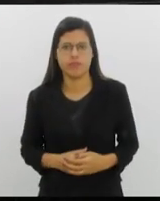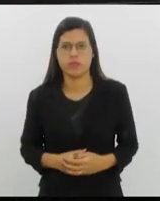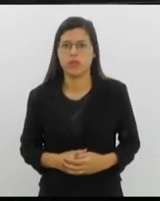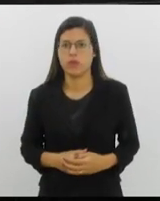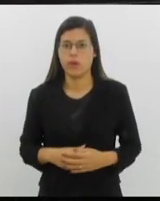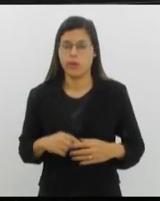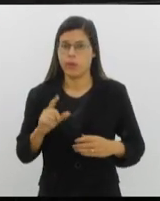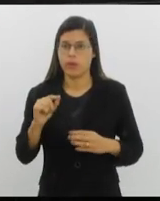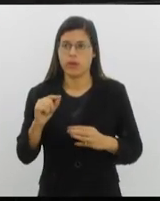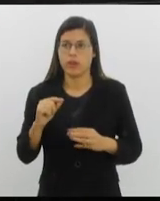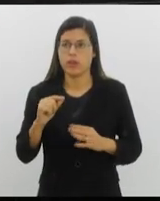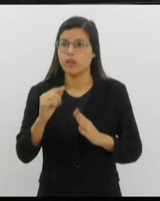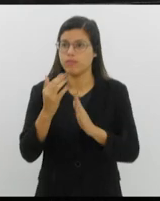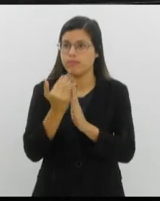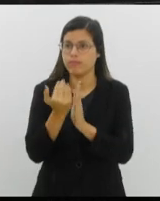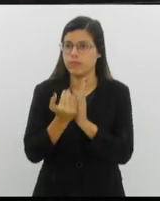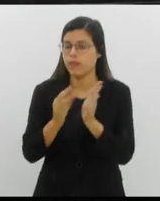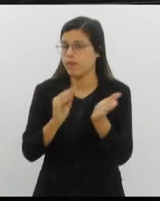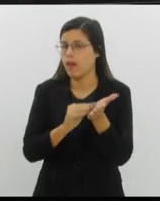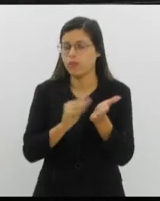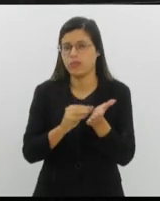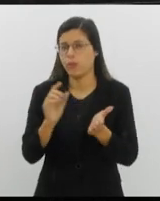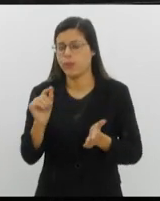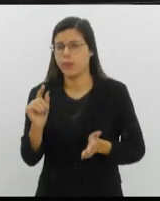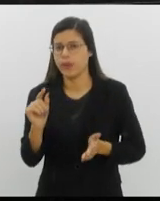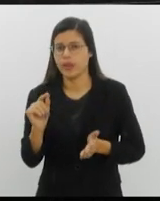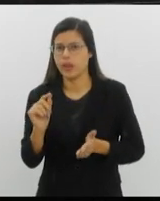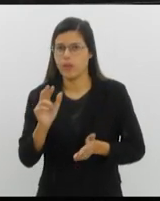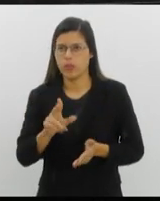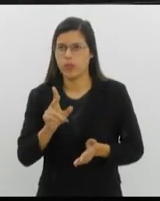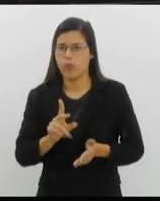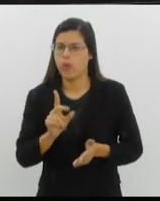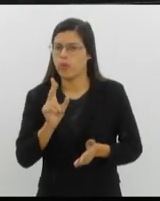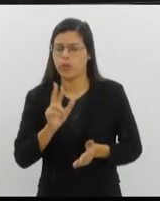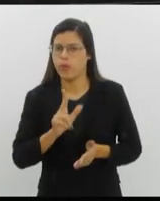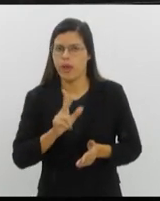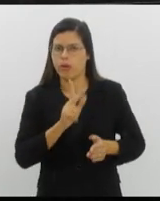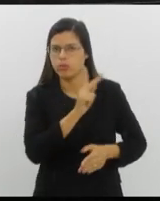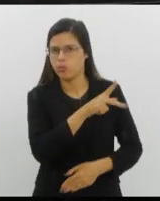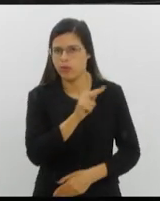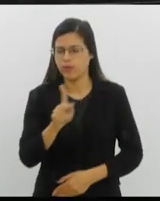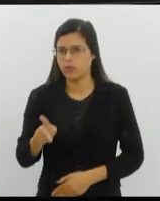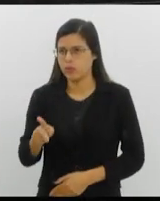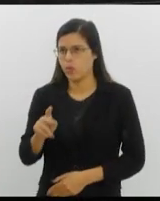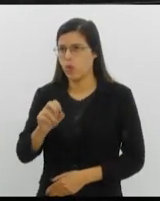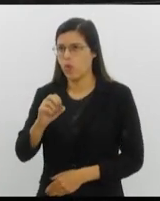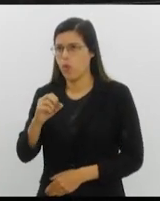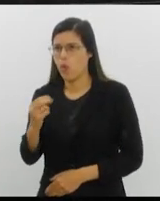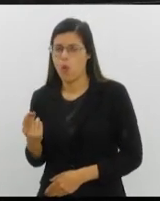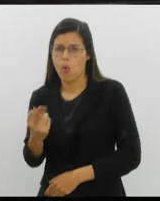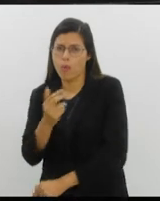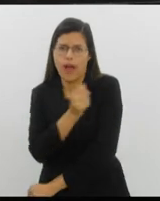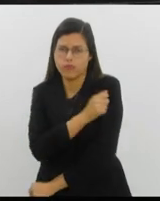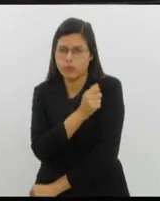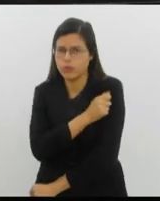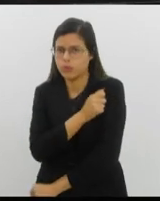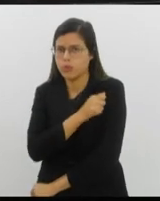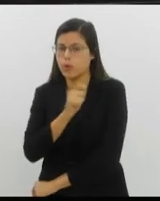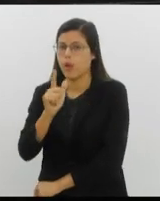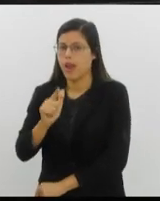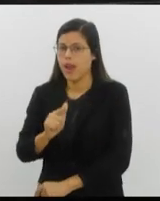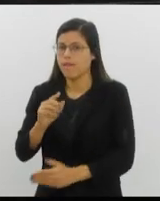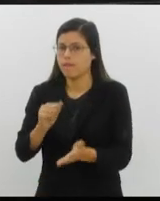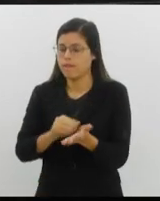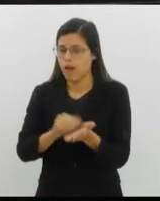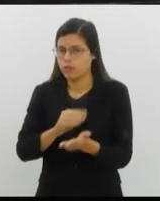falta hoje da escola não é falta por parte do corpo docente ou mesmo do corpo discente. É falta de